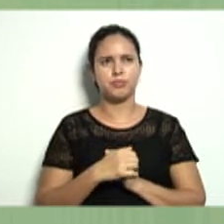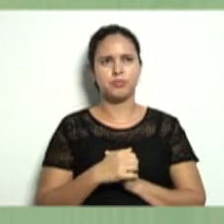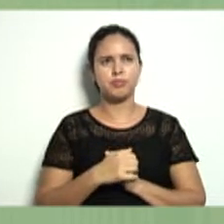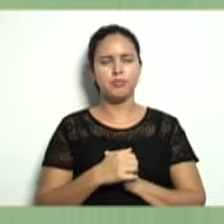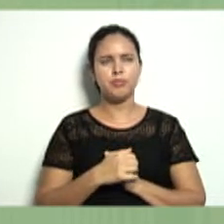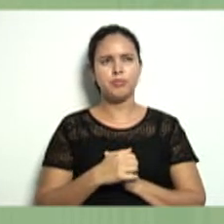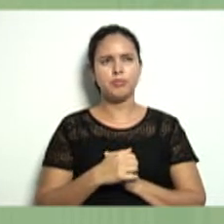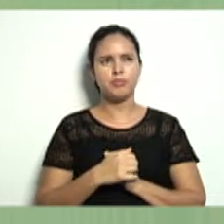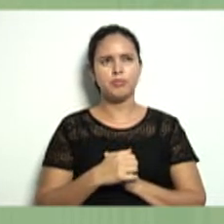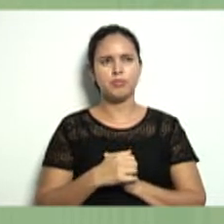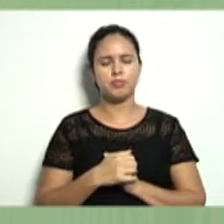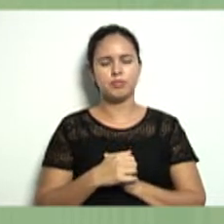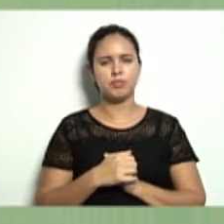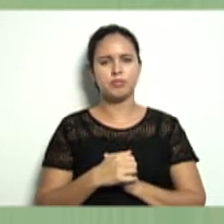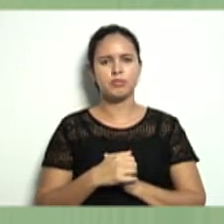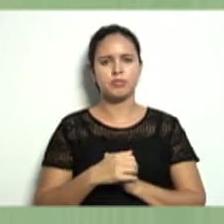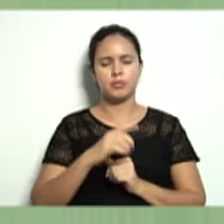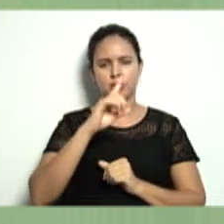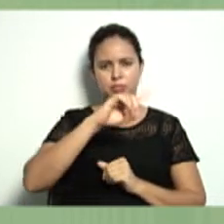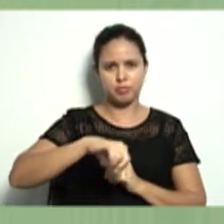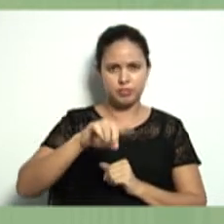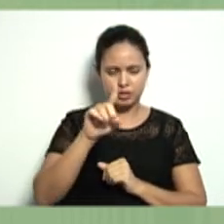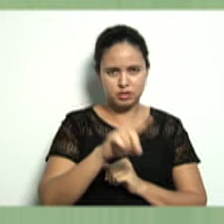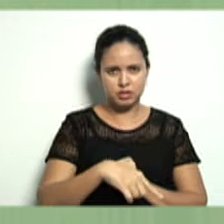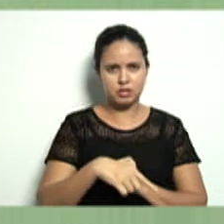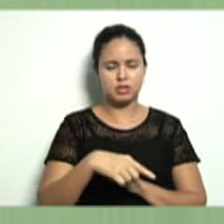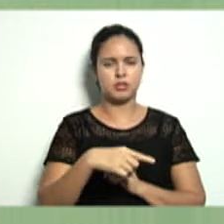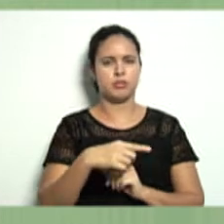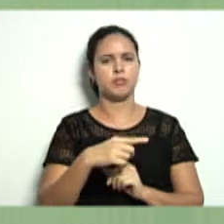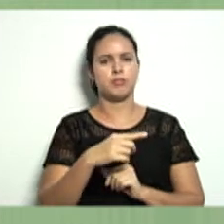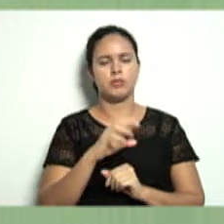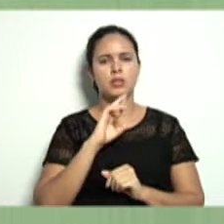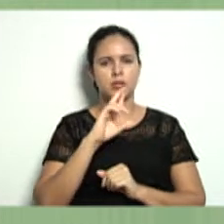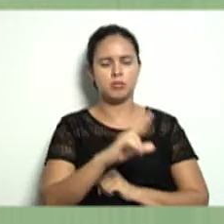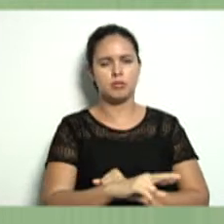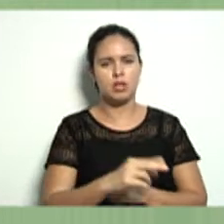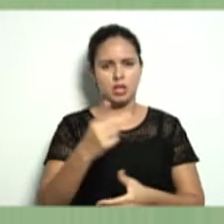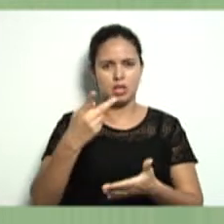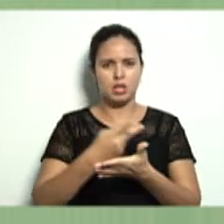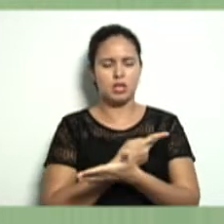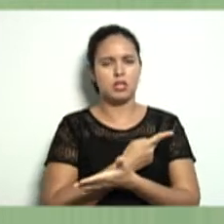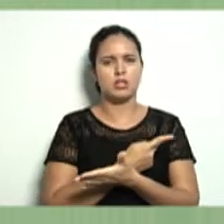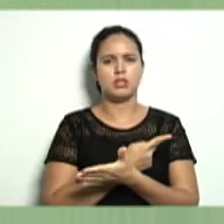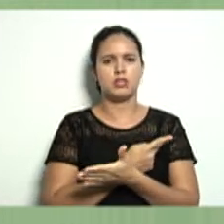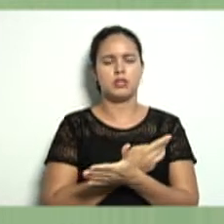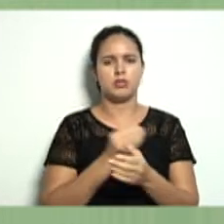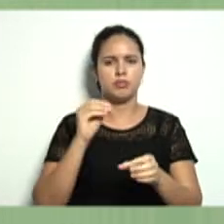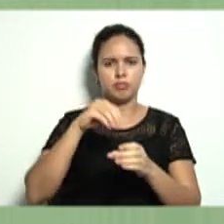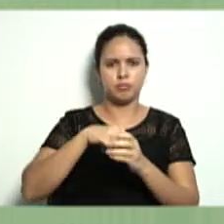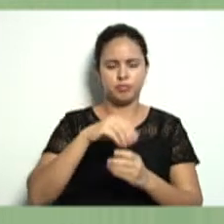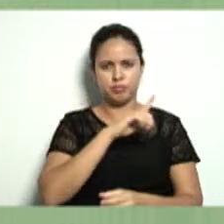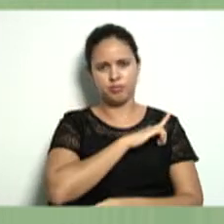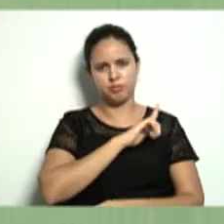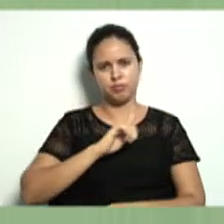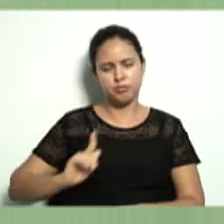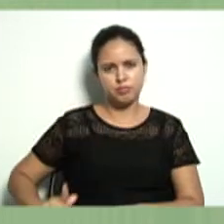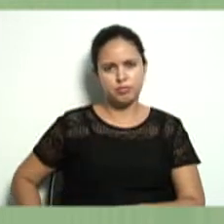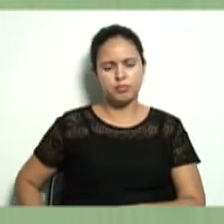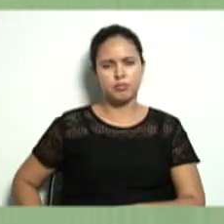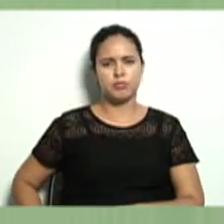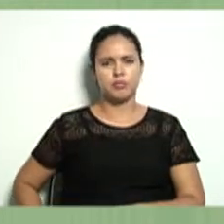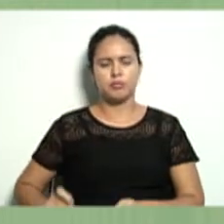alternativa incorreta. Na governança corporativa, o que faz um conselho de administração